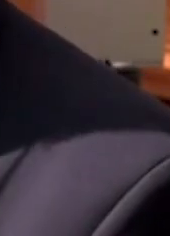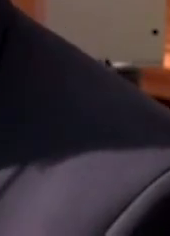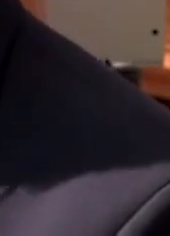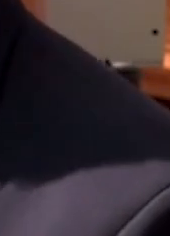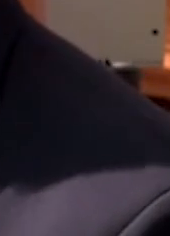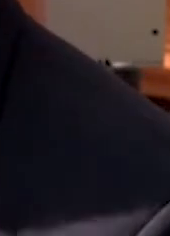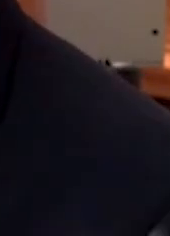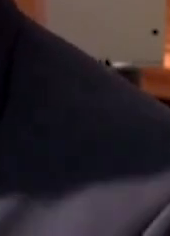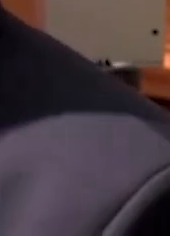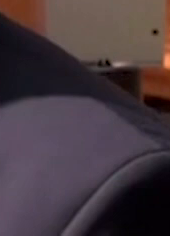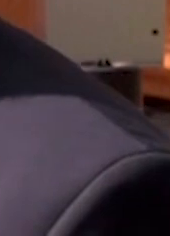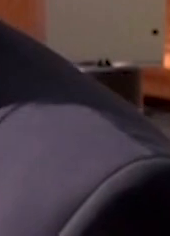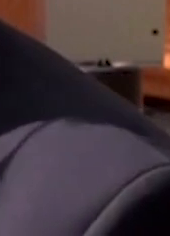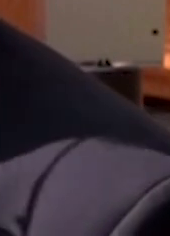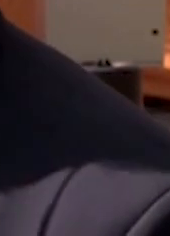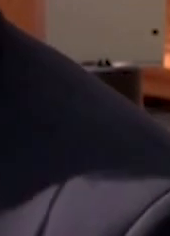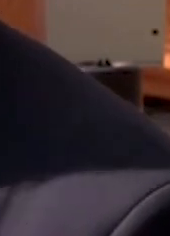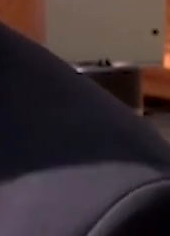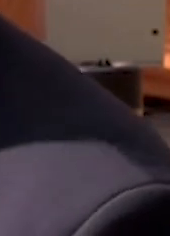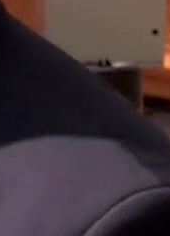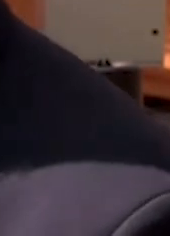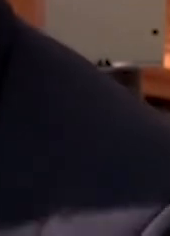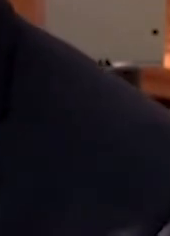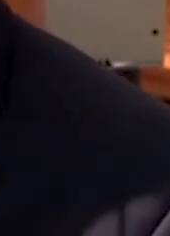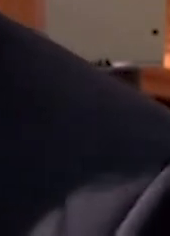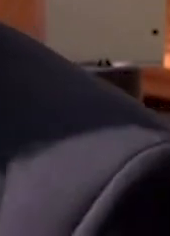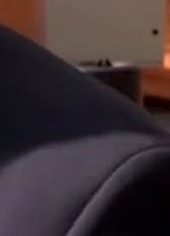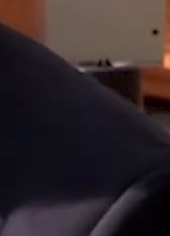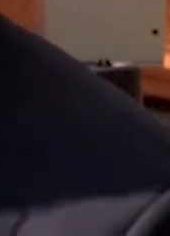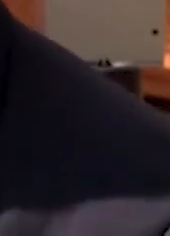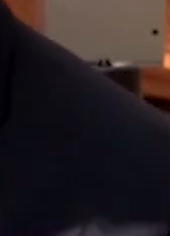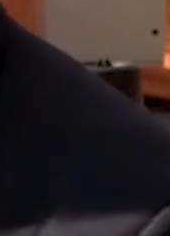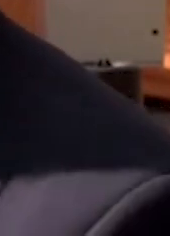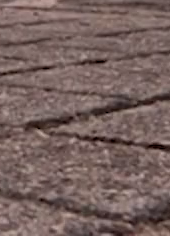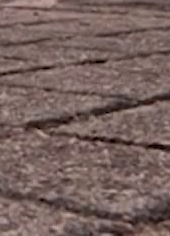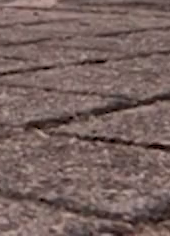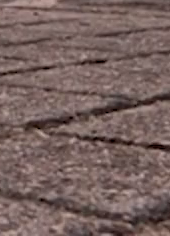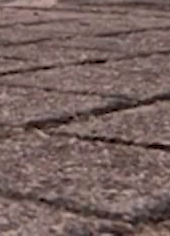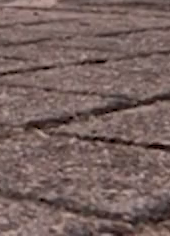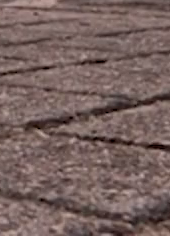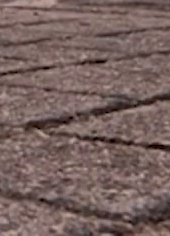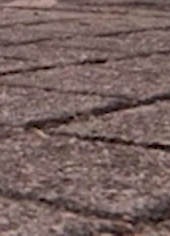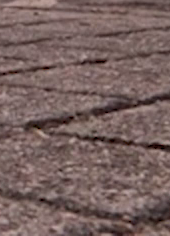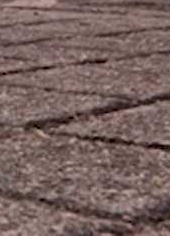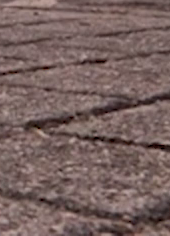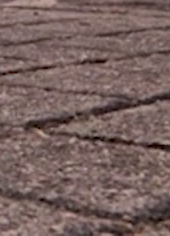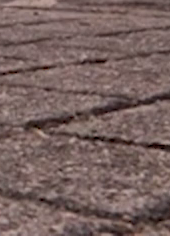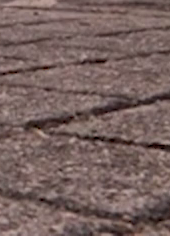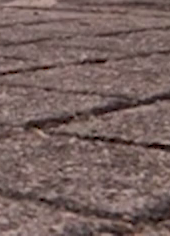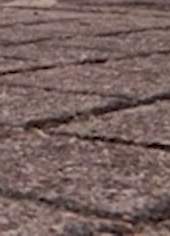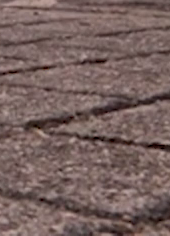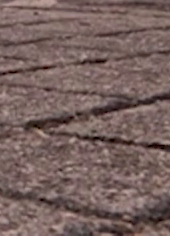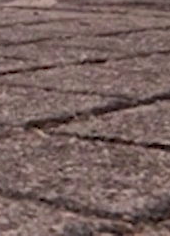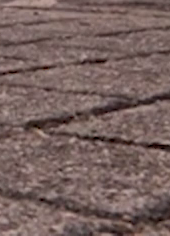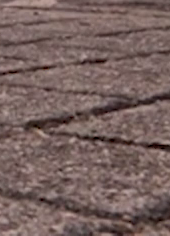a garantia de que é possível confiar nas instituições, quer do SNS, quer do Sistema Integrado de Emergência Médica. Para os profissionais de